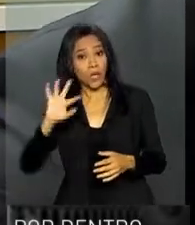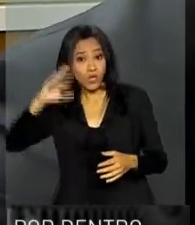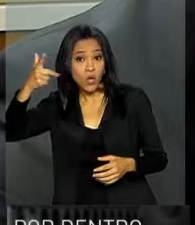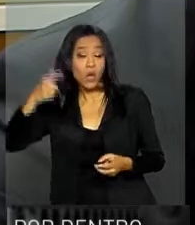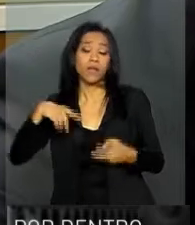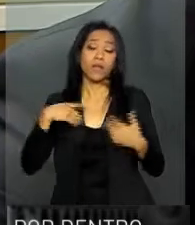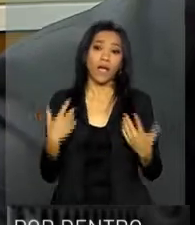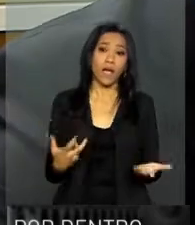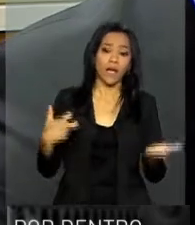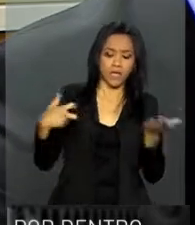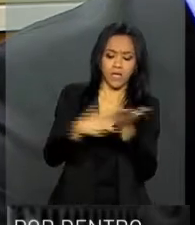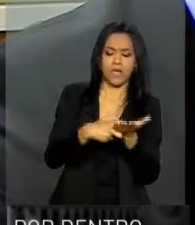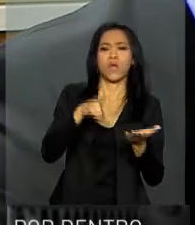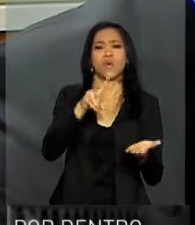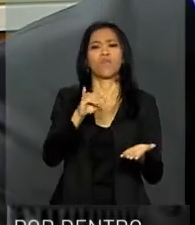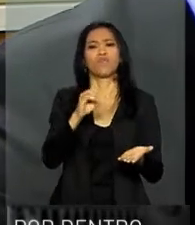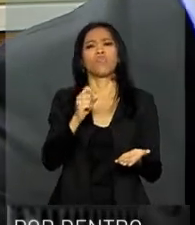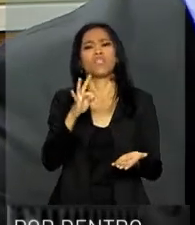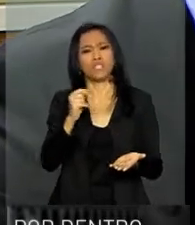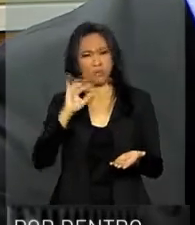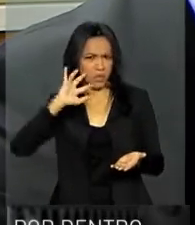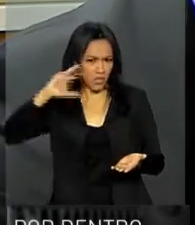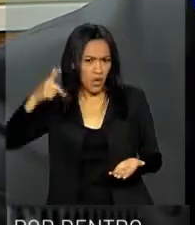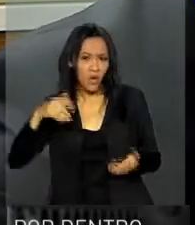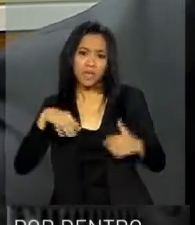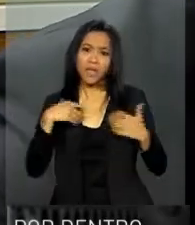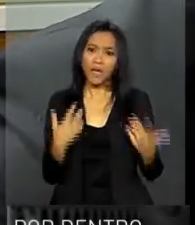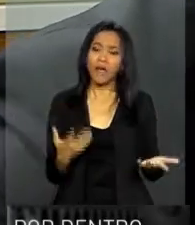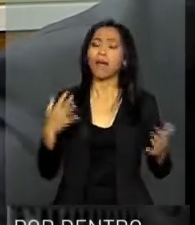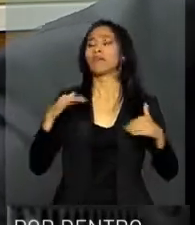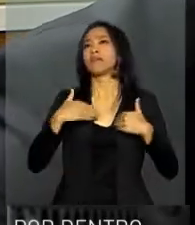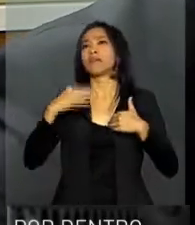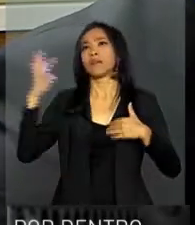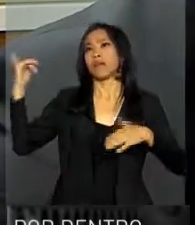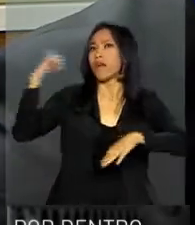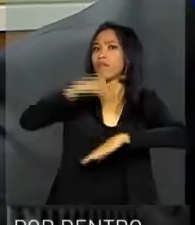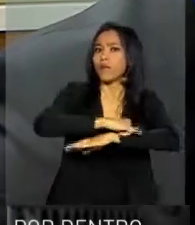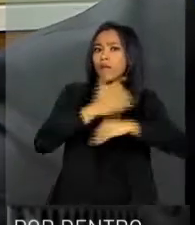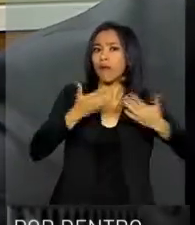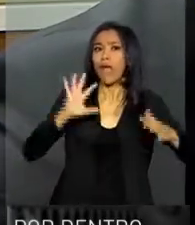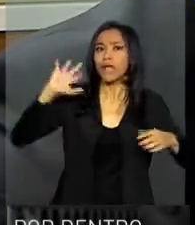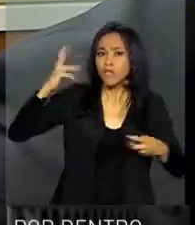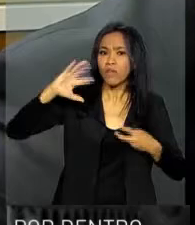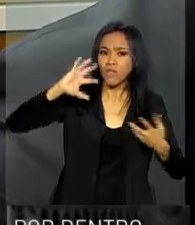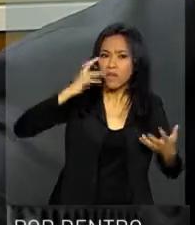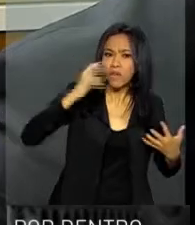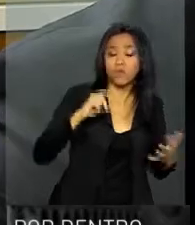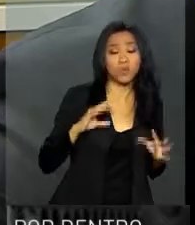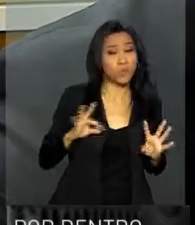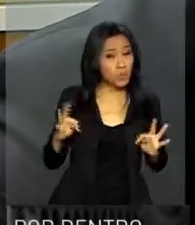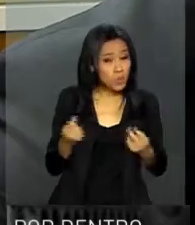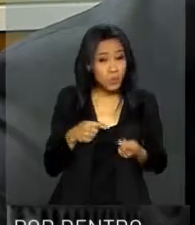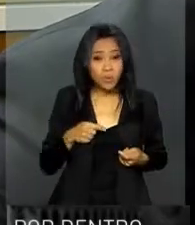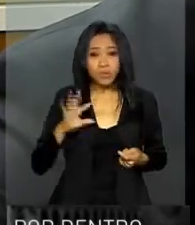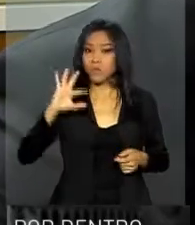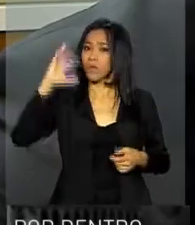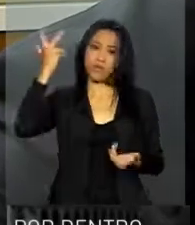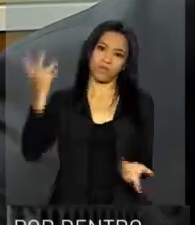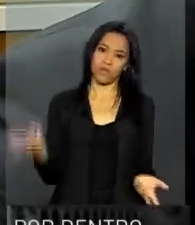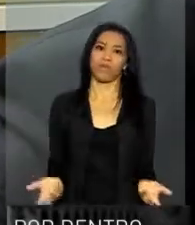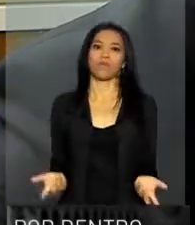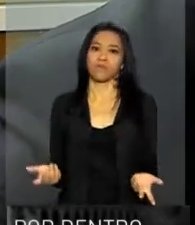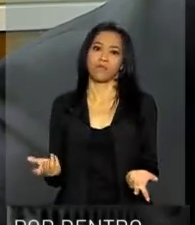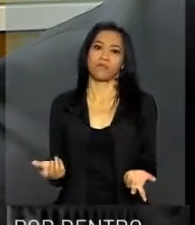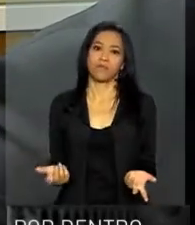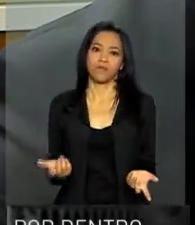abertos resolve abrir o capital das aéreas resolve cada uma delas não resolve tudo é uma mania errada de achaque